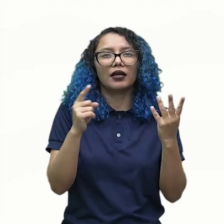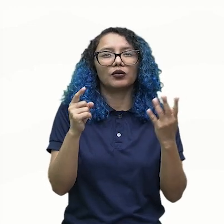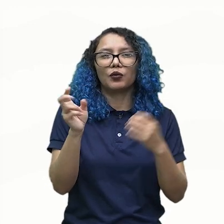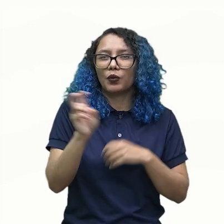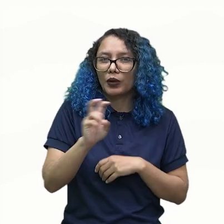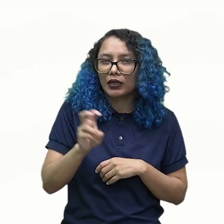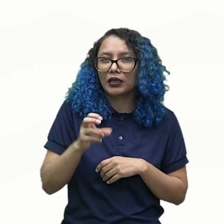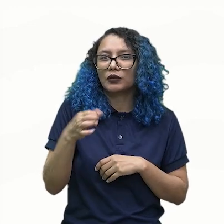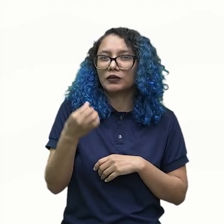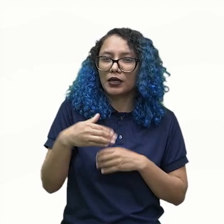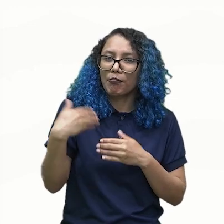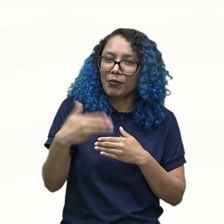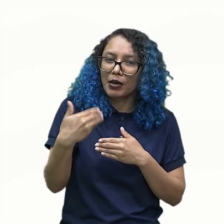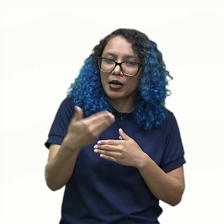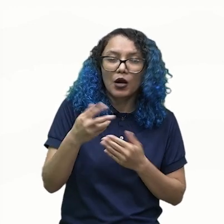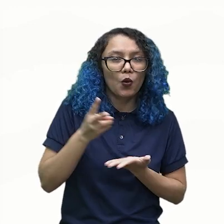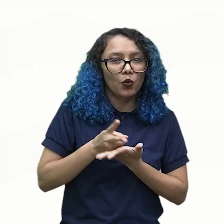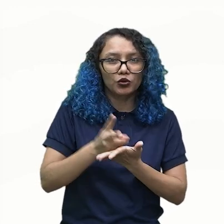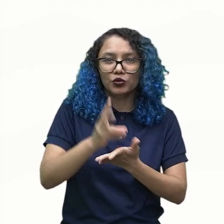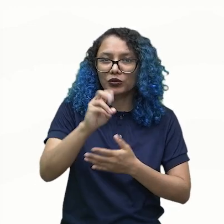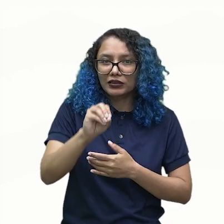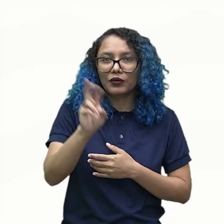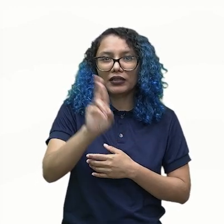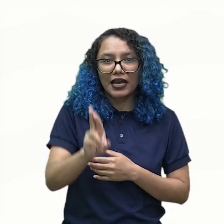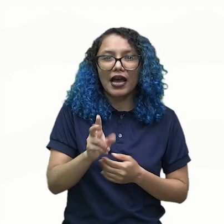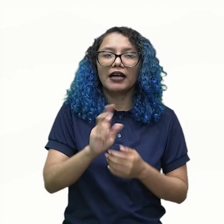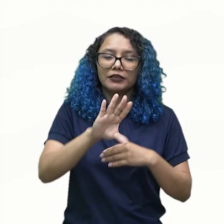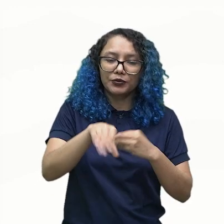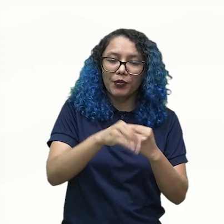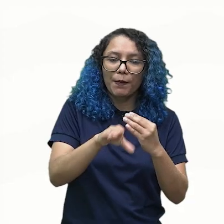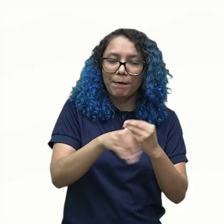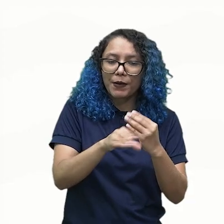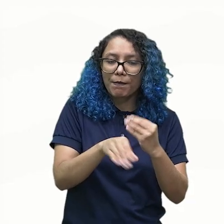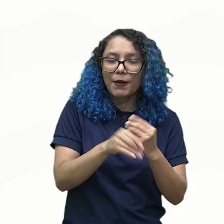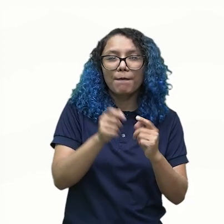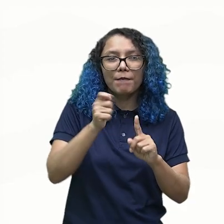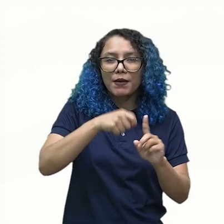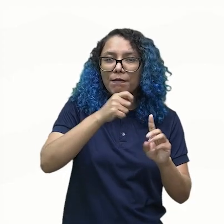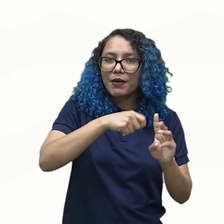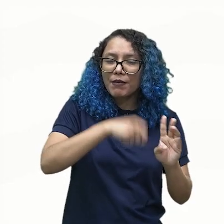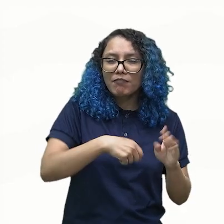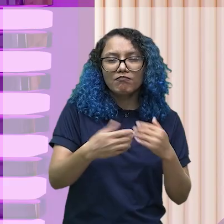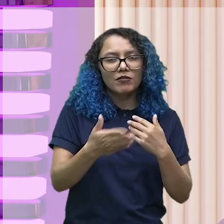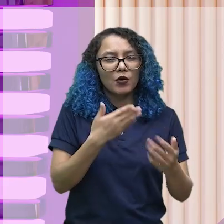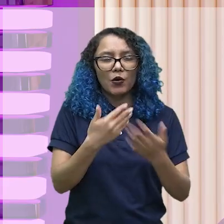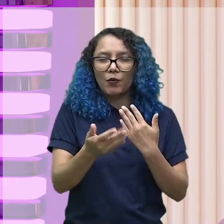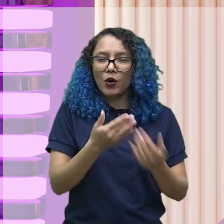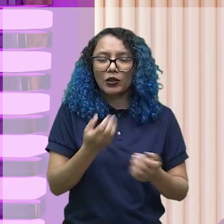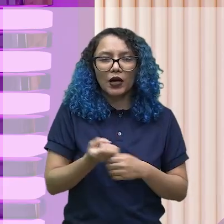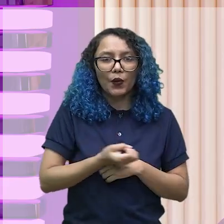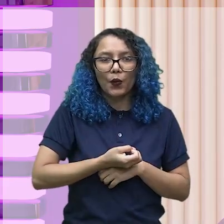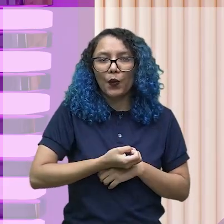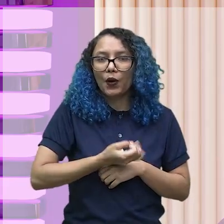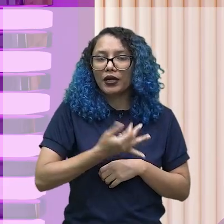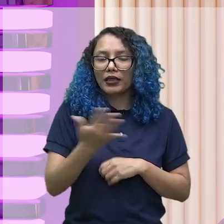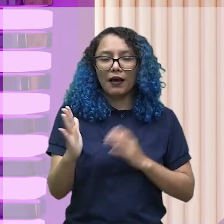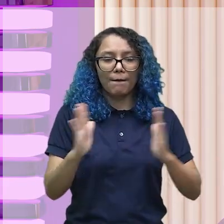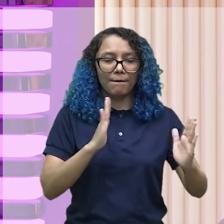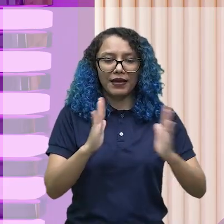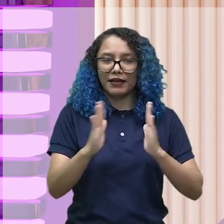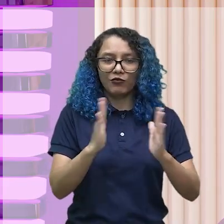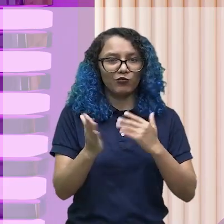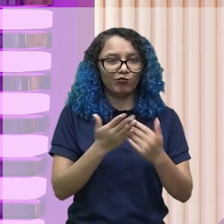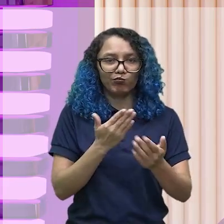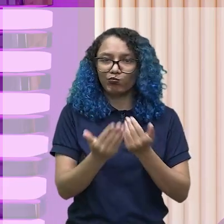mês e assim sucessivamente. Ou seja, pessoal, não interessa a quantidade de tempo que você